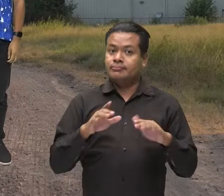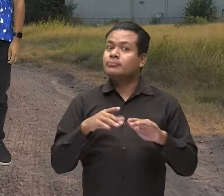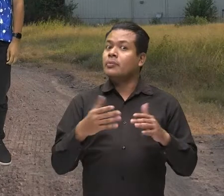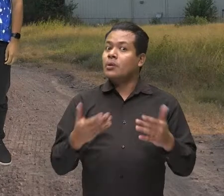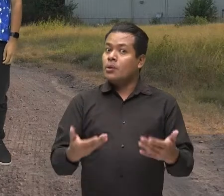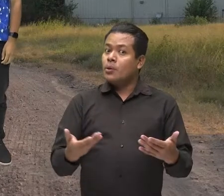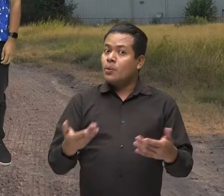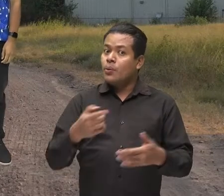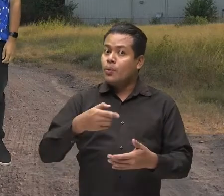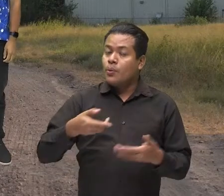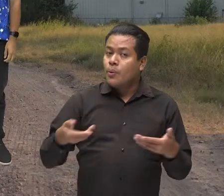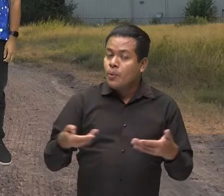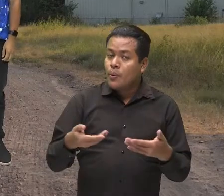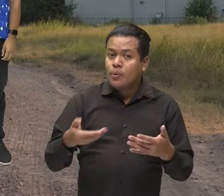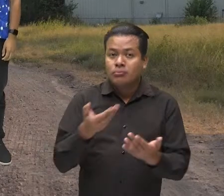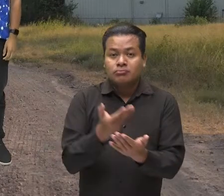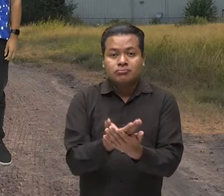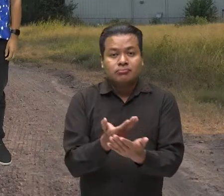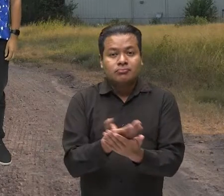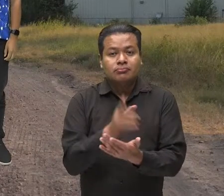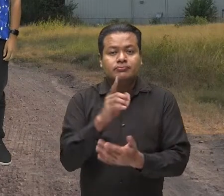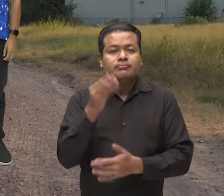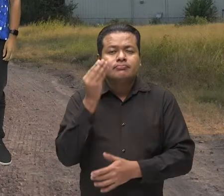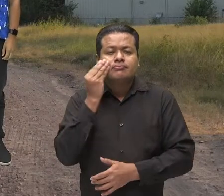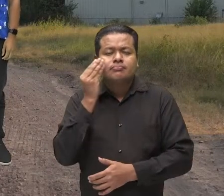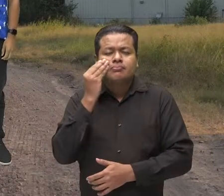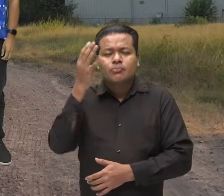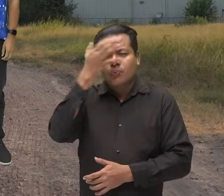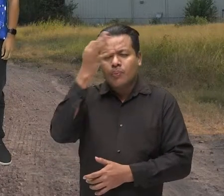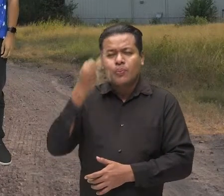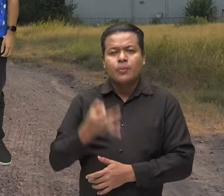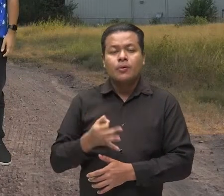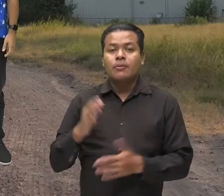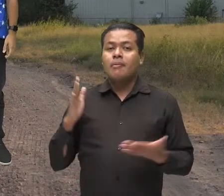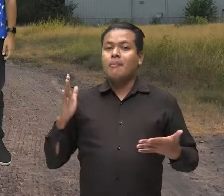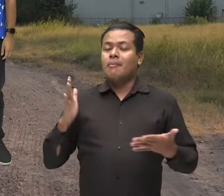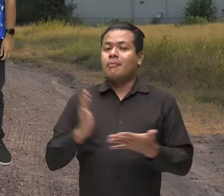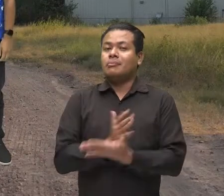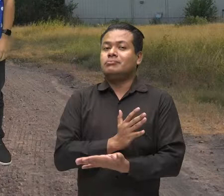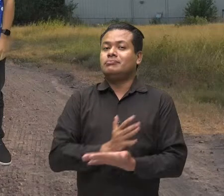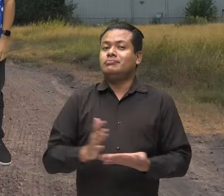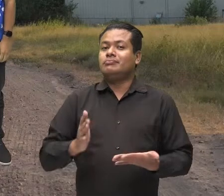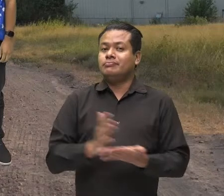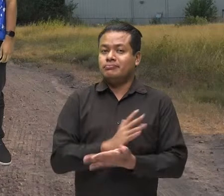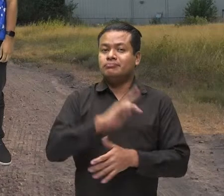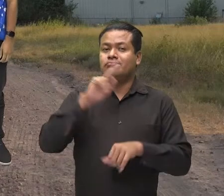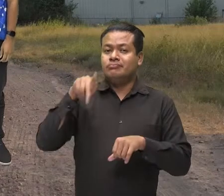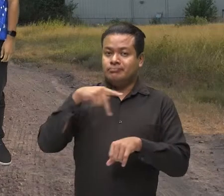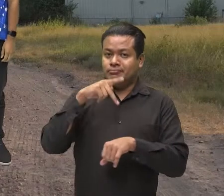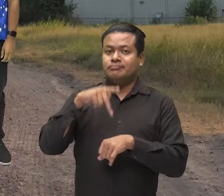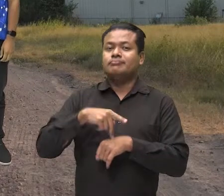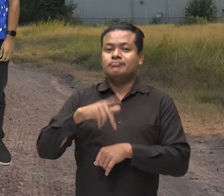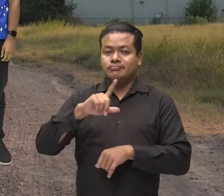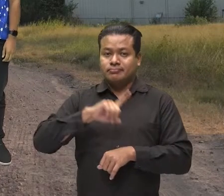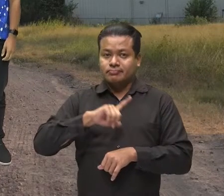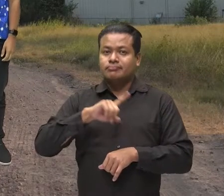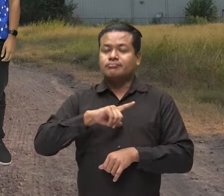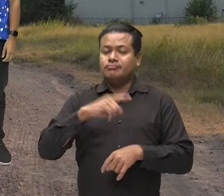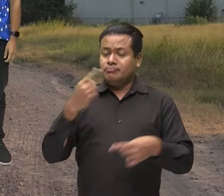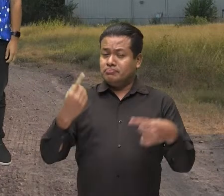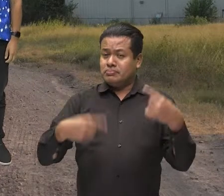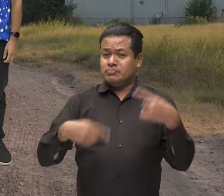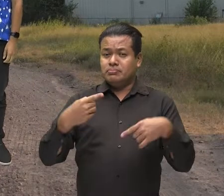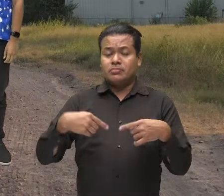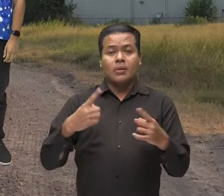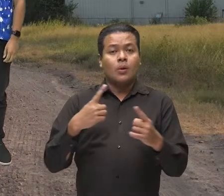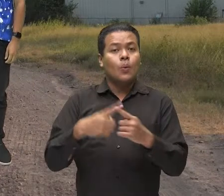vai fazer nessa aula de hoje é tentar compreender alguns desses países que estão aí em conflito, né, por